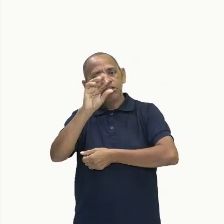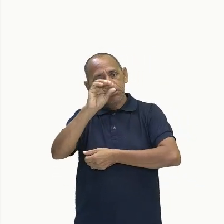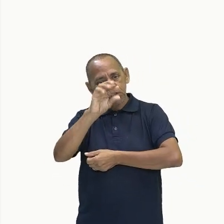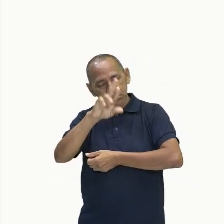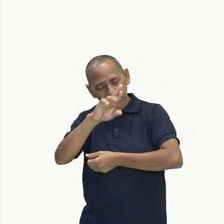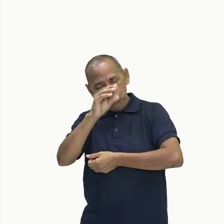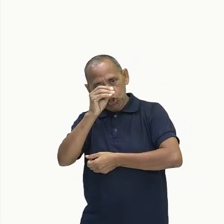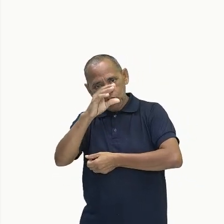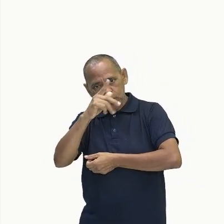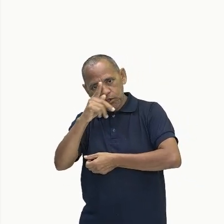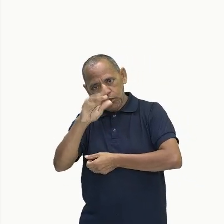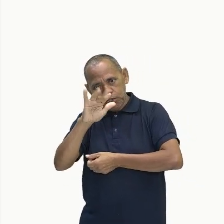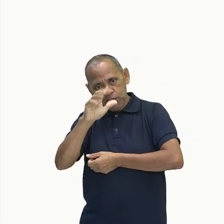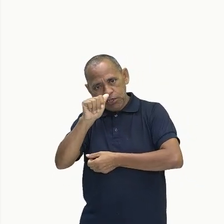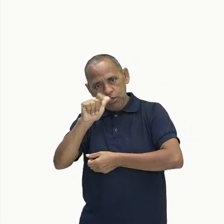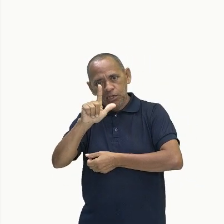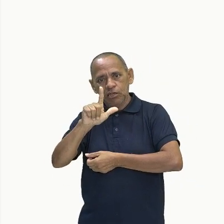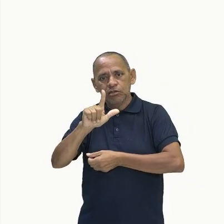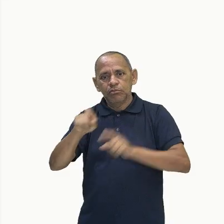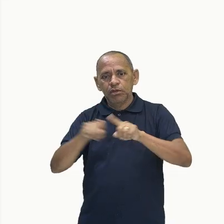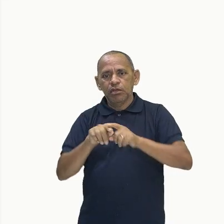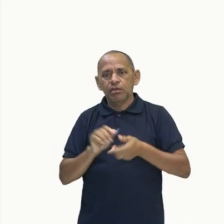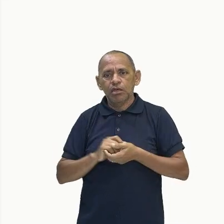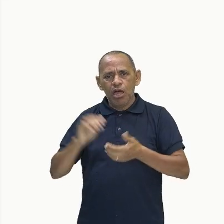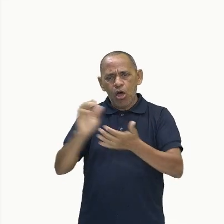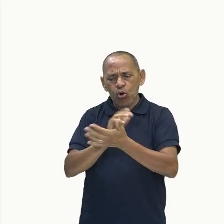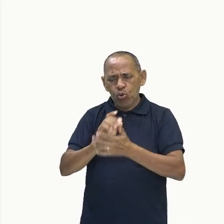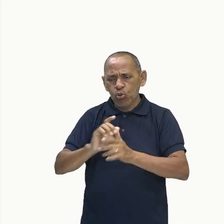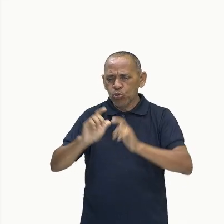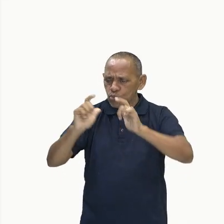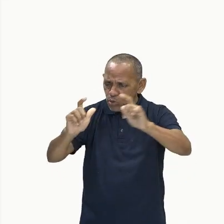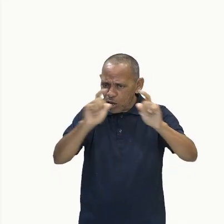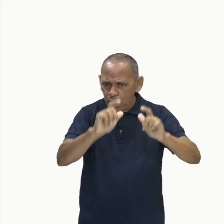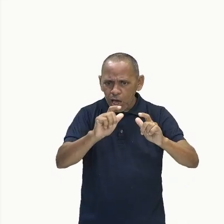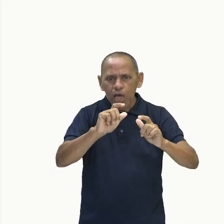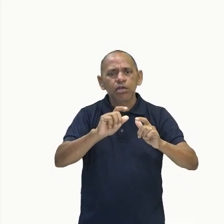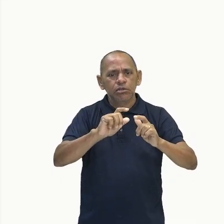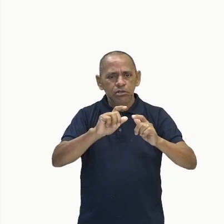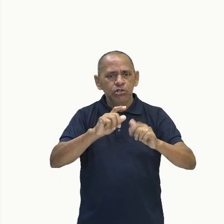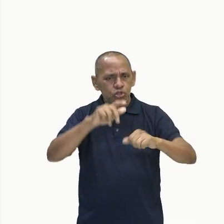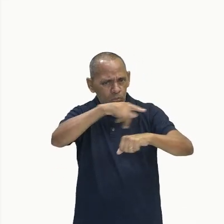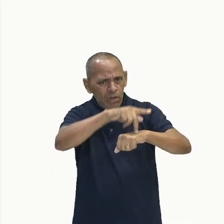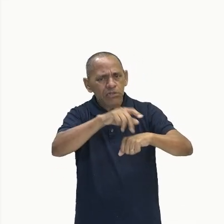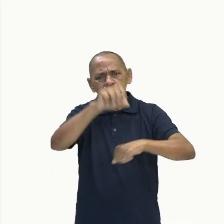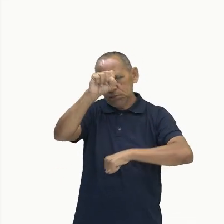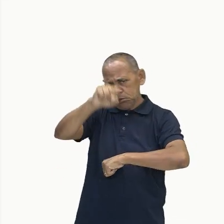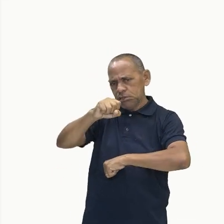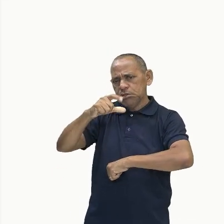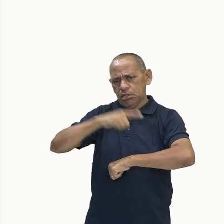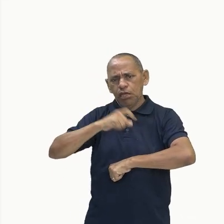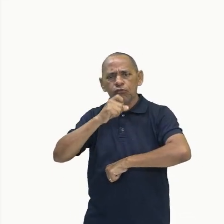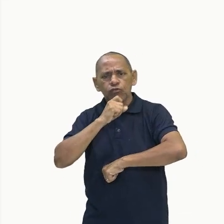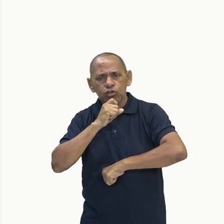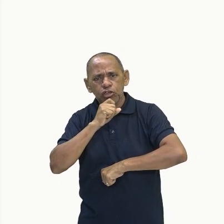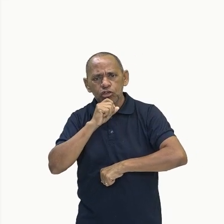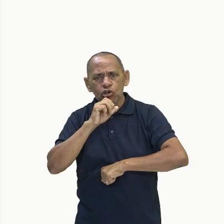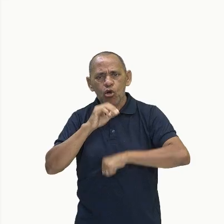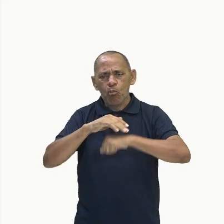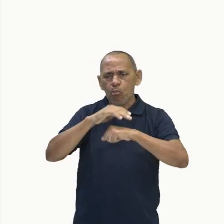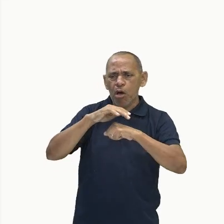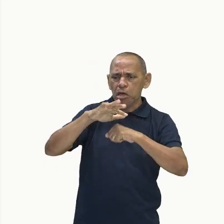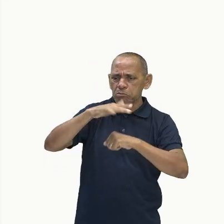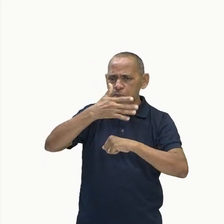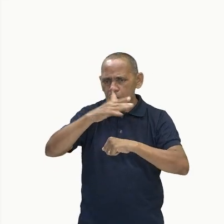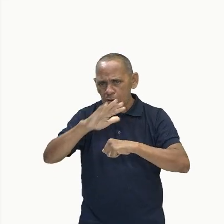Tínhamos ali em alguns lugares do país em que sim, faz frio, né? É algo que é mais em termos gerais.